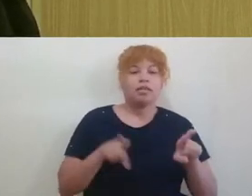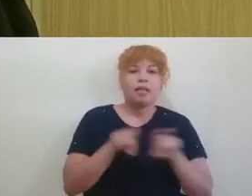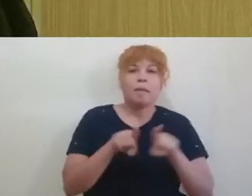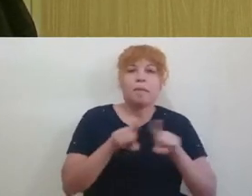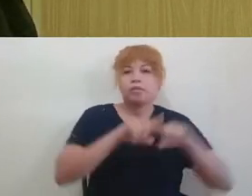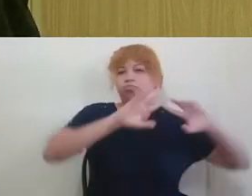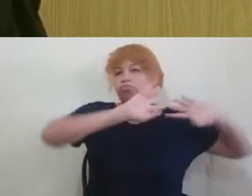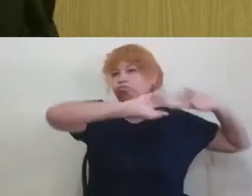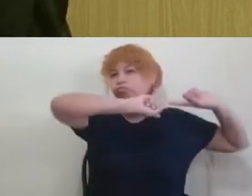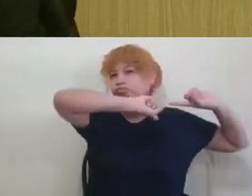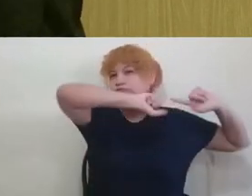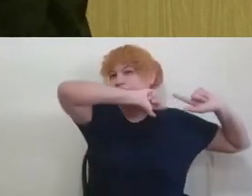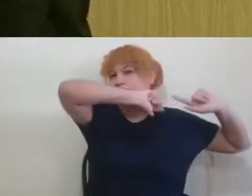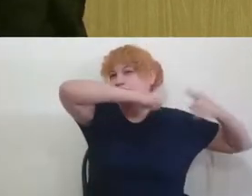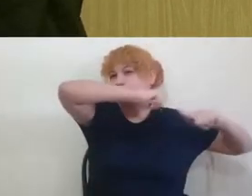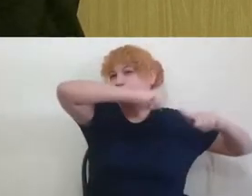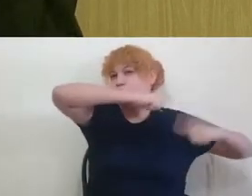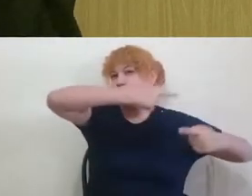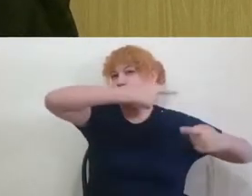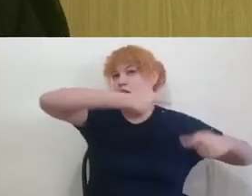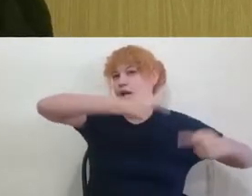coração. Um abraço, boa tarde a todos.